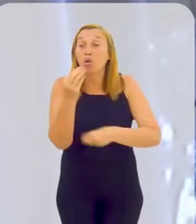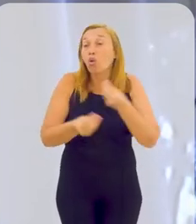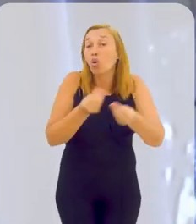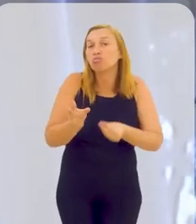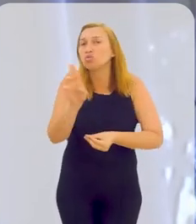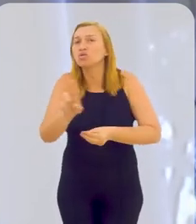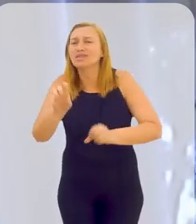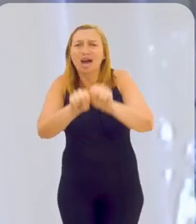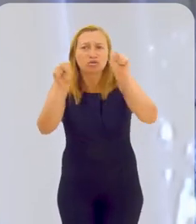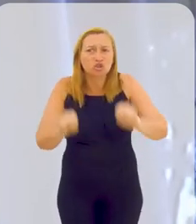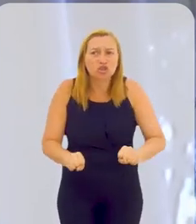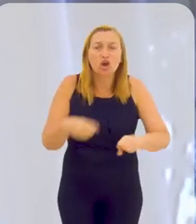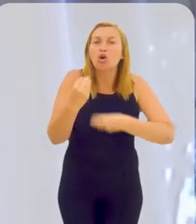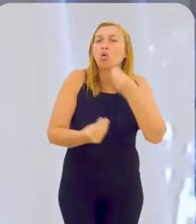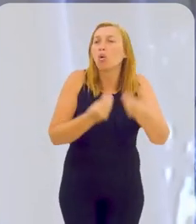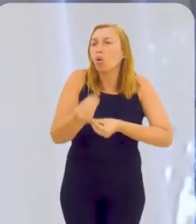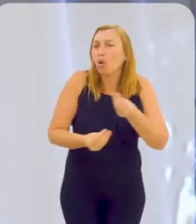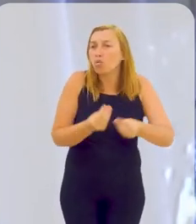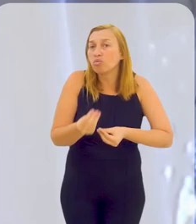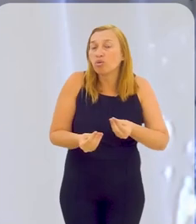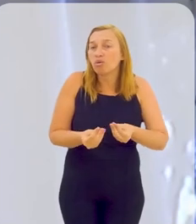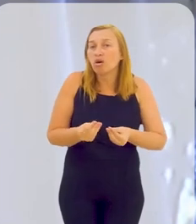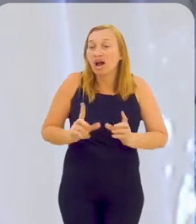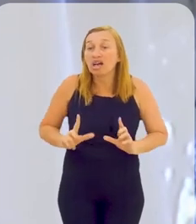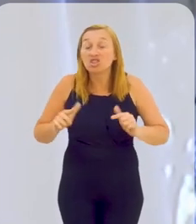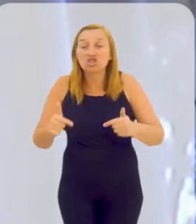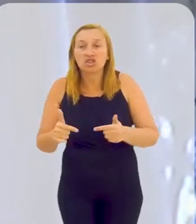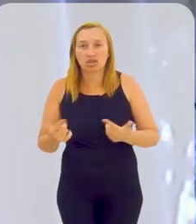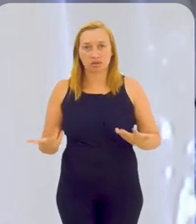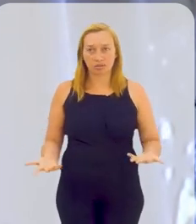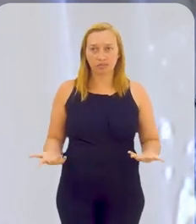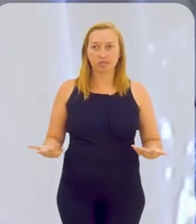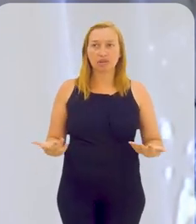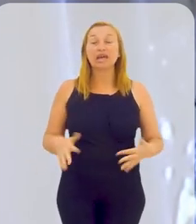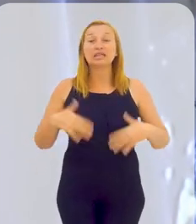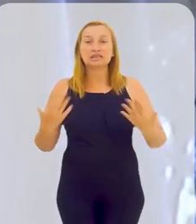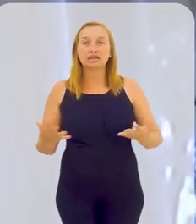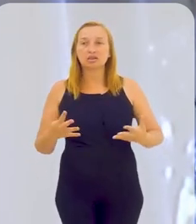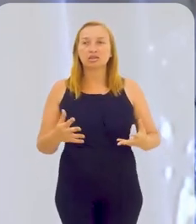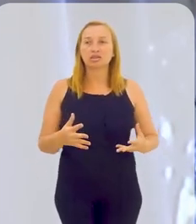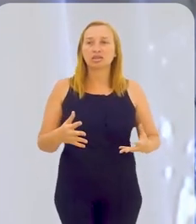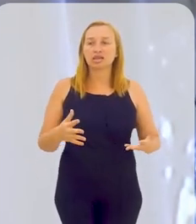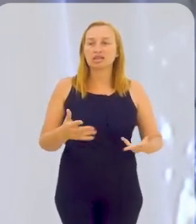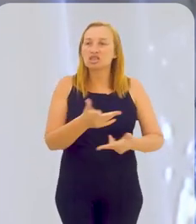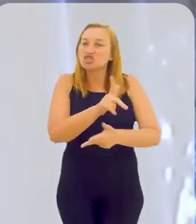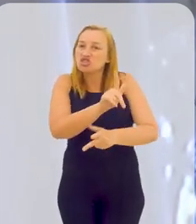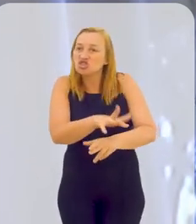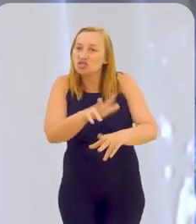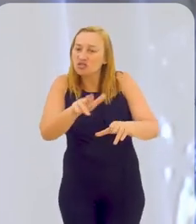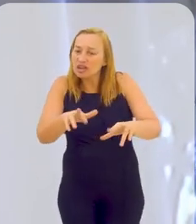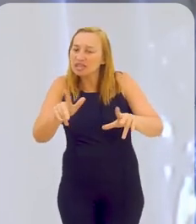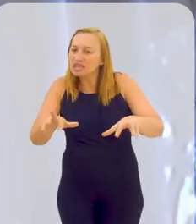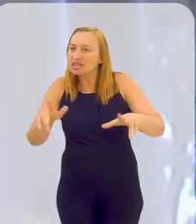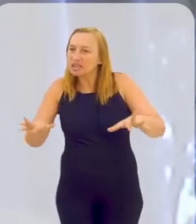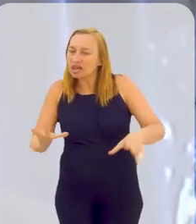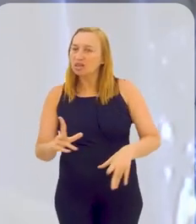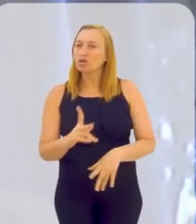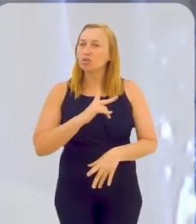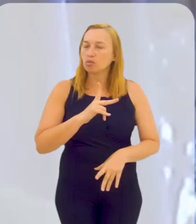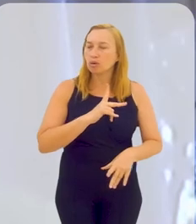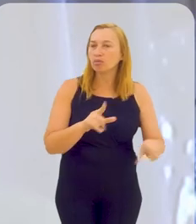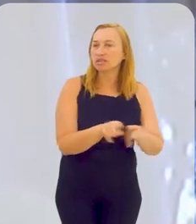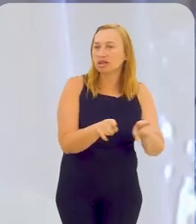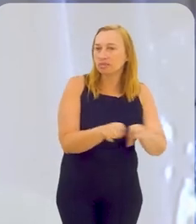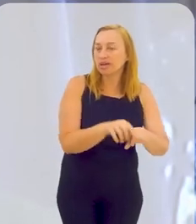como usar os sistemas, como lidar com aquela questão, né? Então, essa transversalidade, o próprio setor